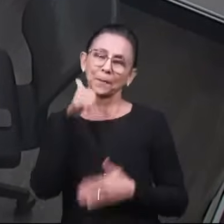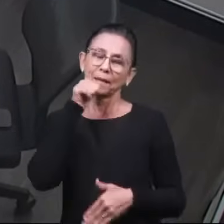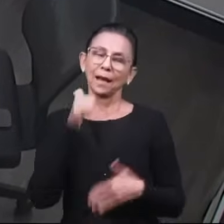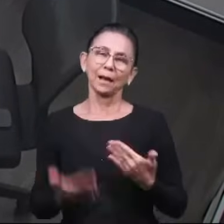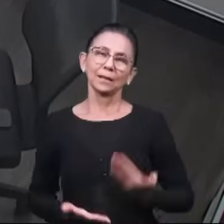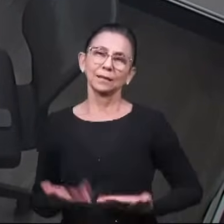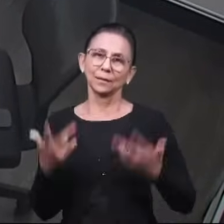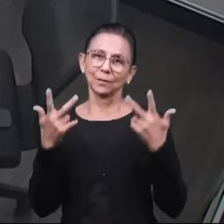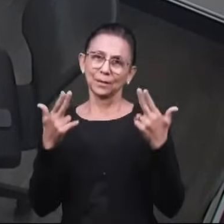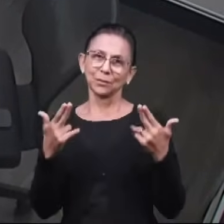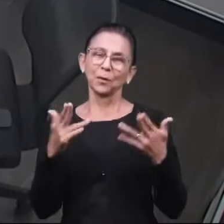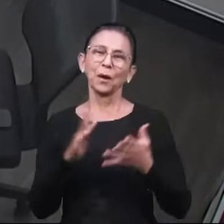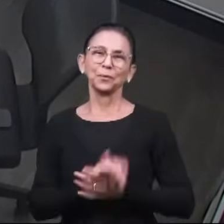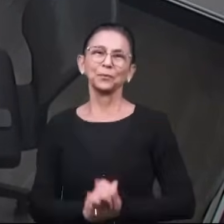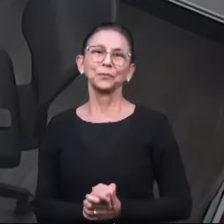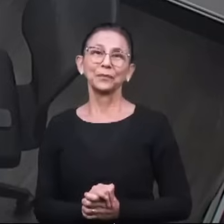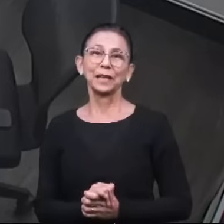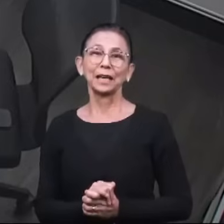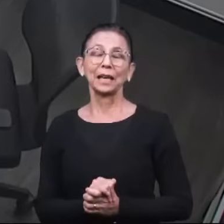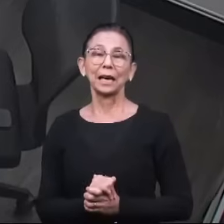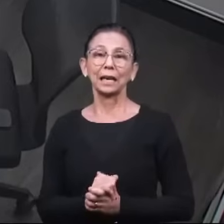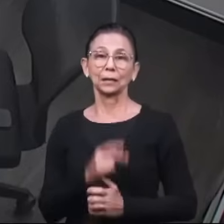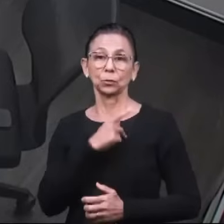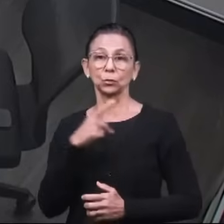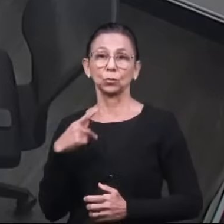né? Era assim,